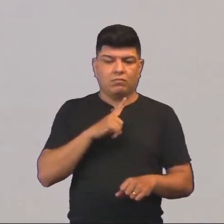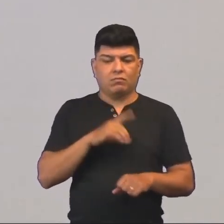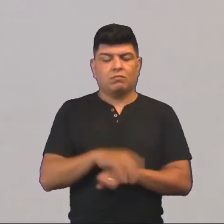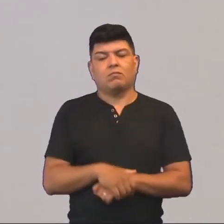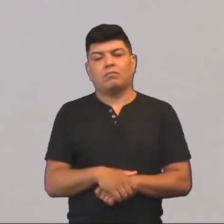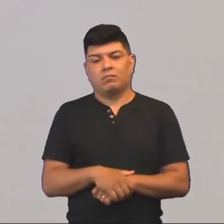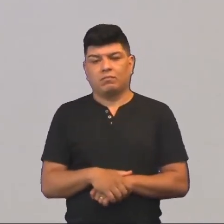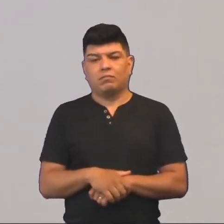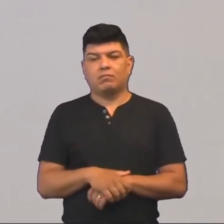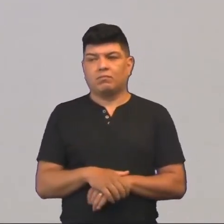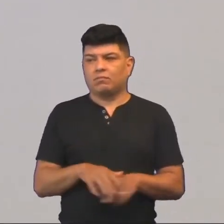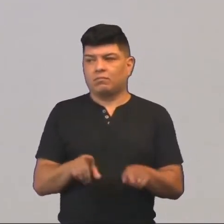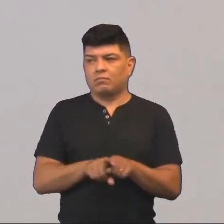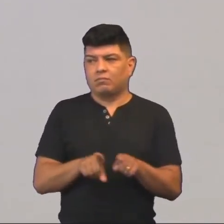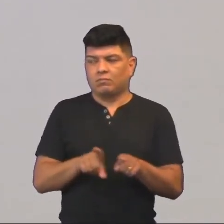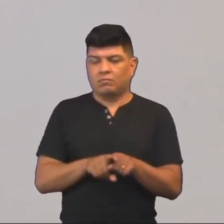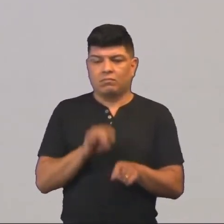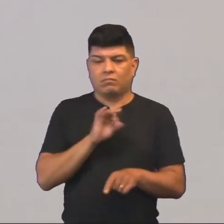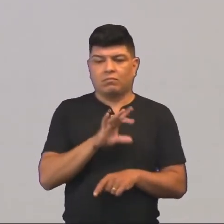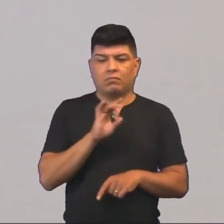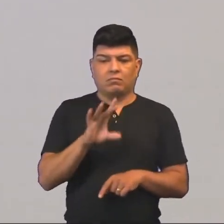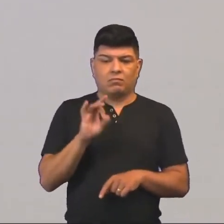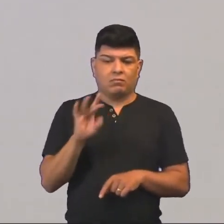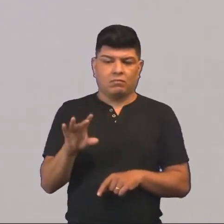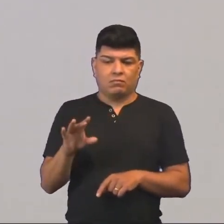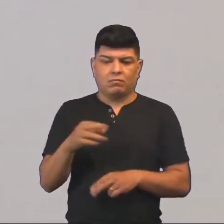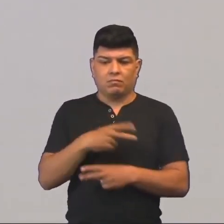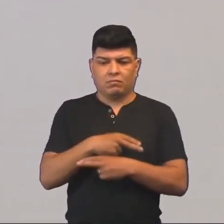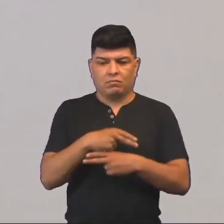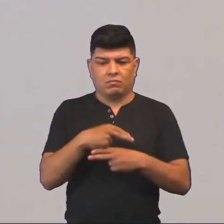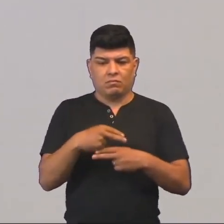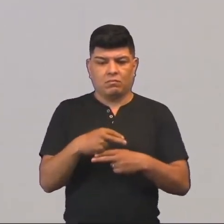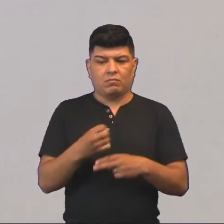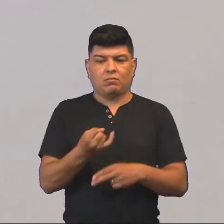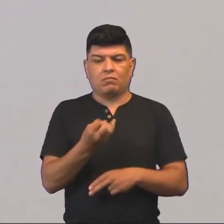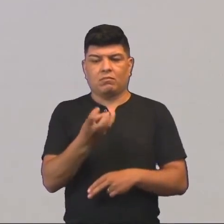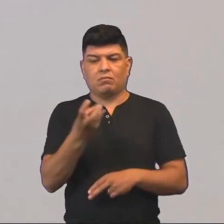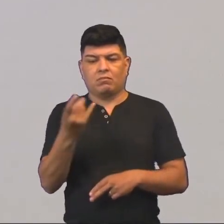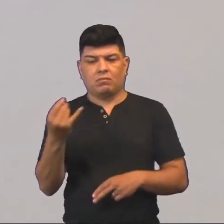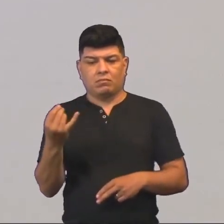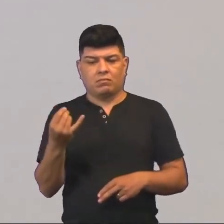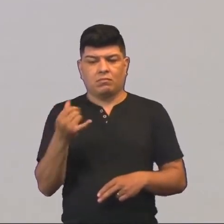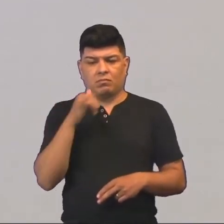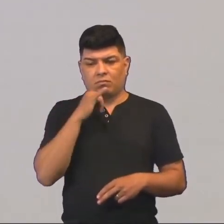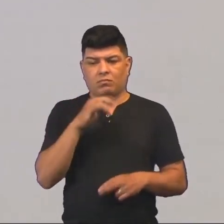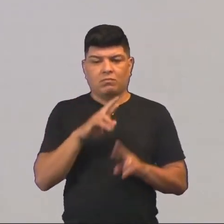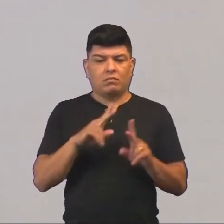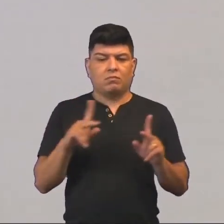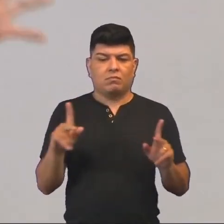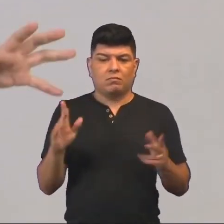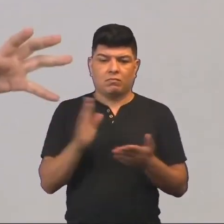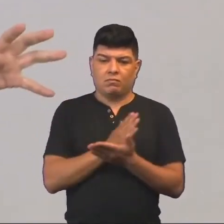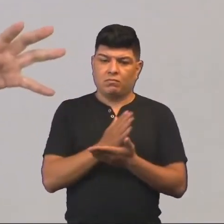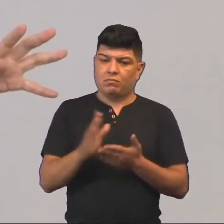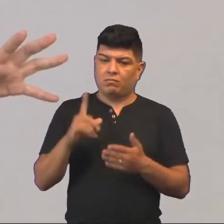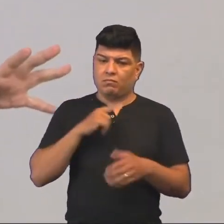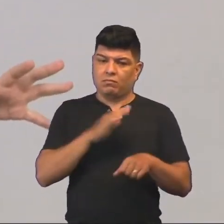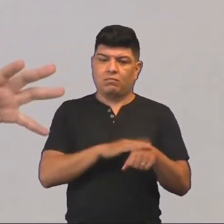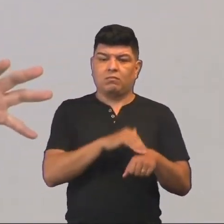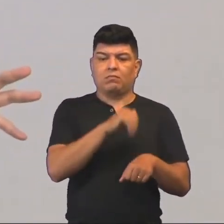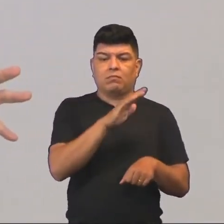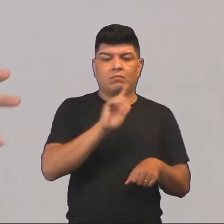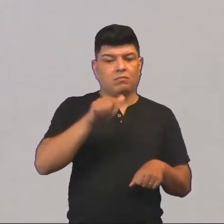tem. E é claro também que cada item, né, ele requer quantidades de energia diferentes. Alguns puxam mais